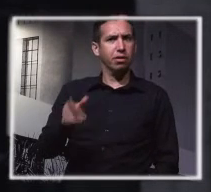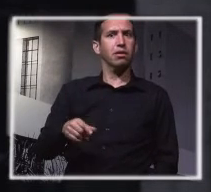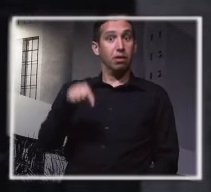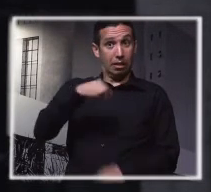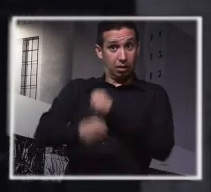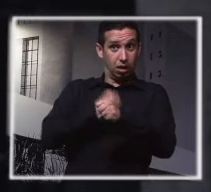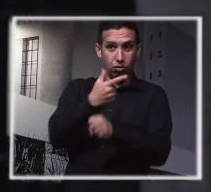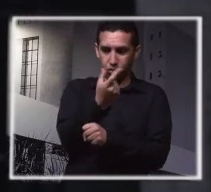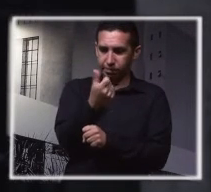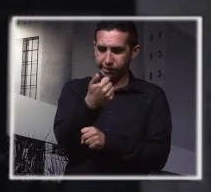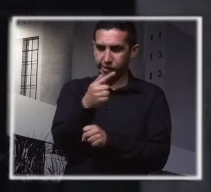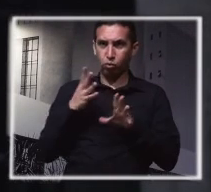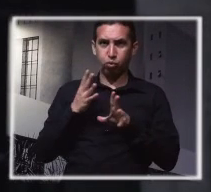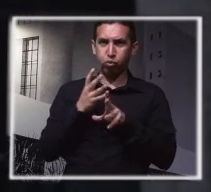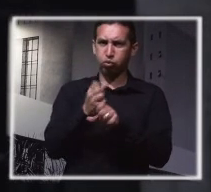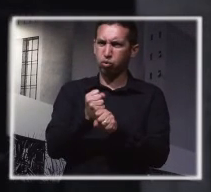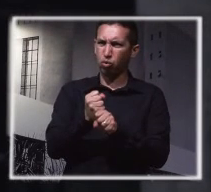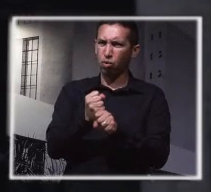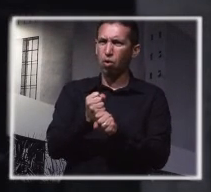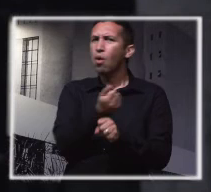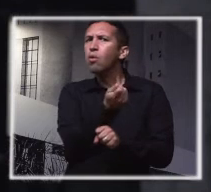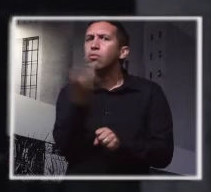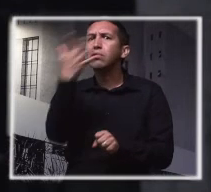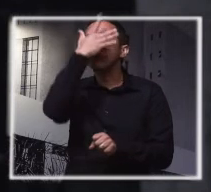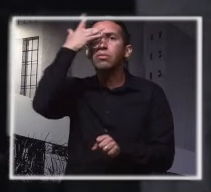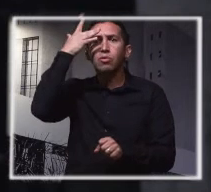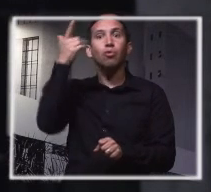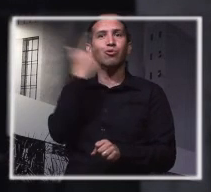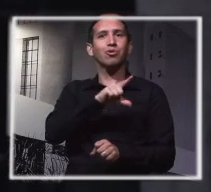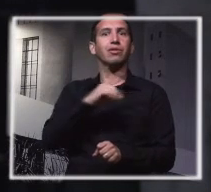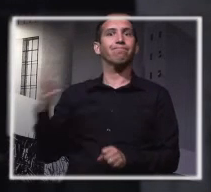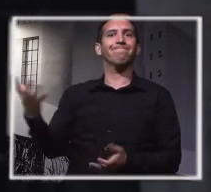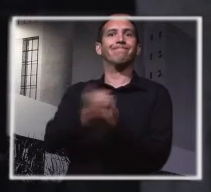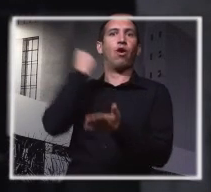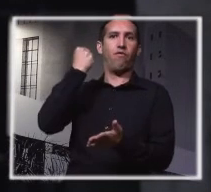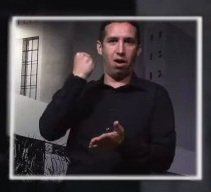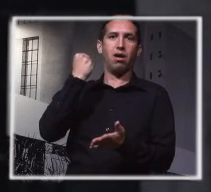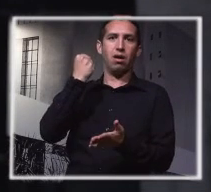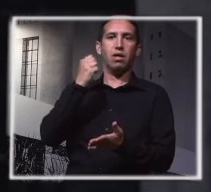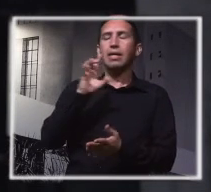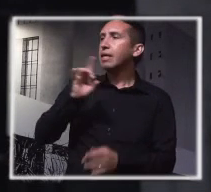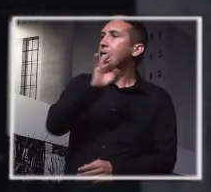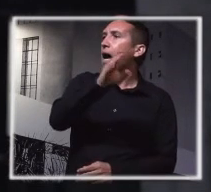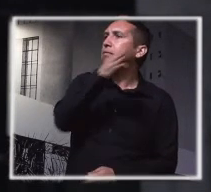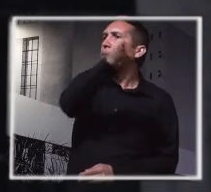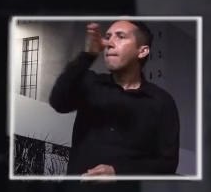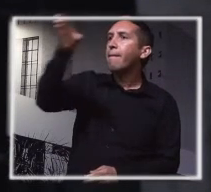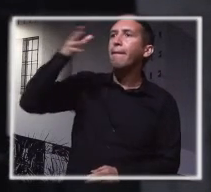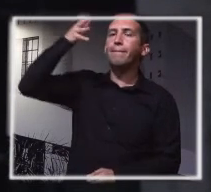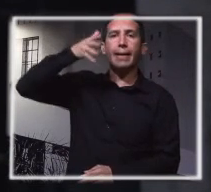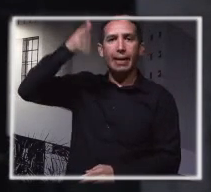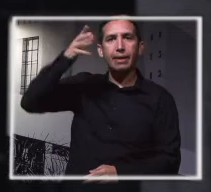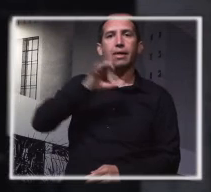de 2017. Quantas vidas nós preservamos com esse trabalho? A cada palestra numa escola, a